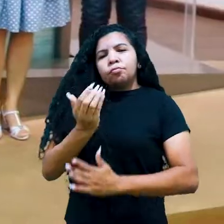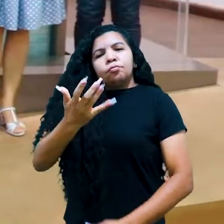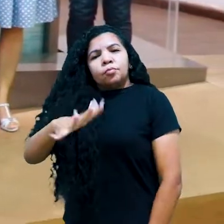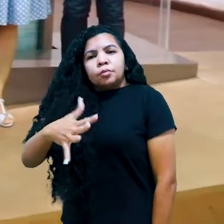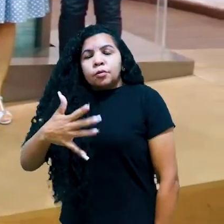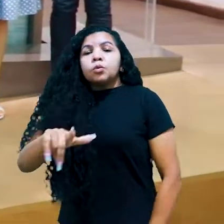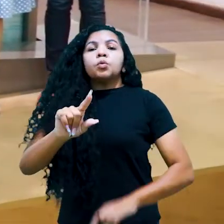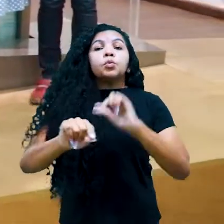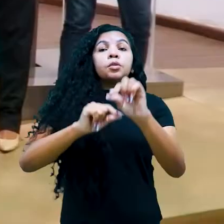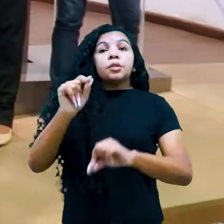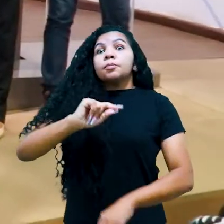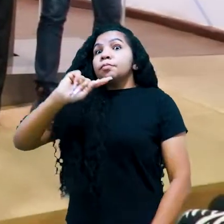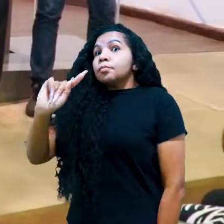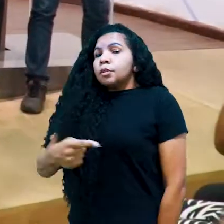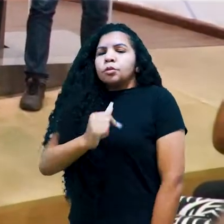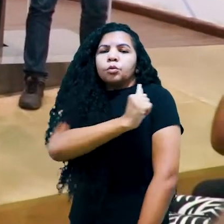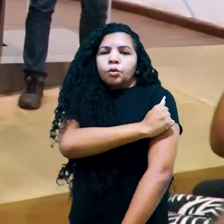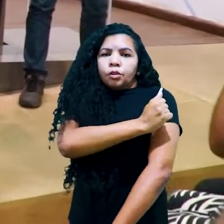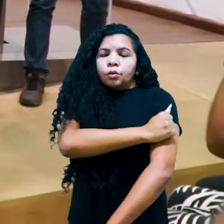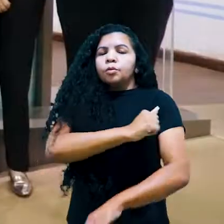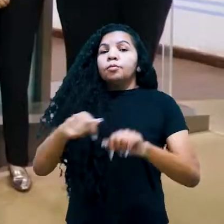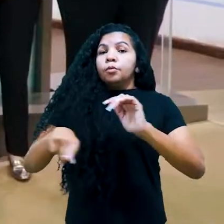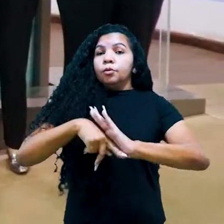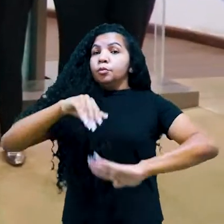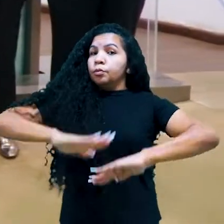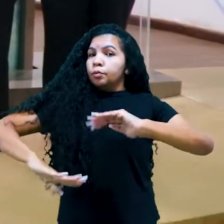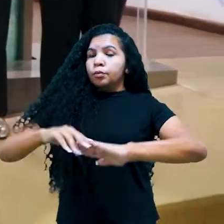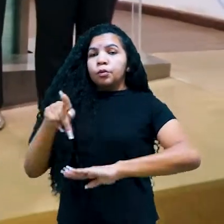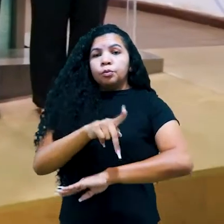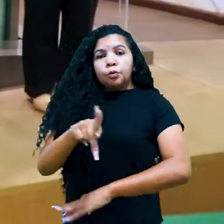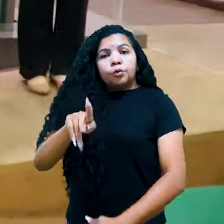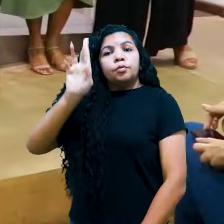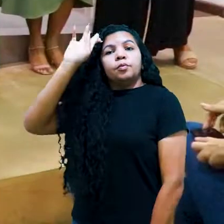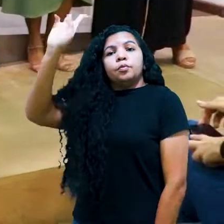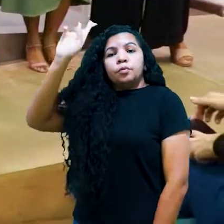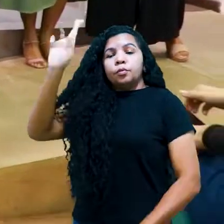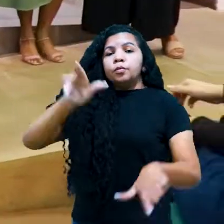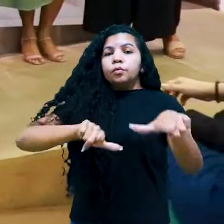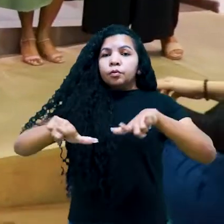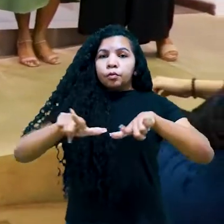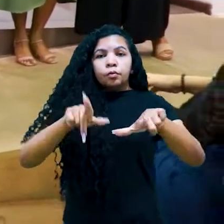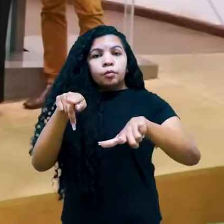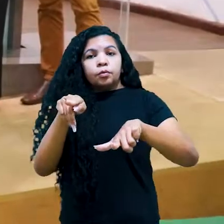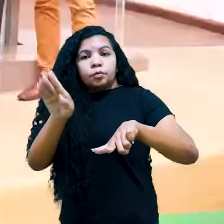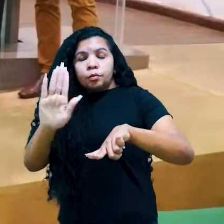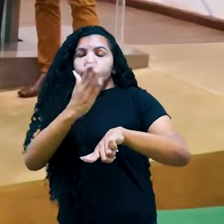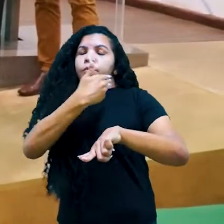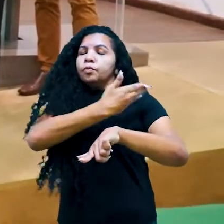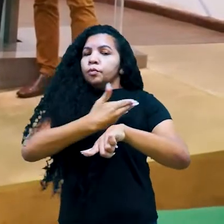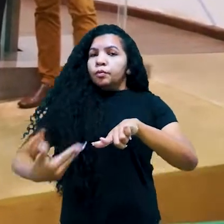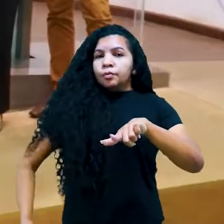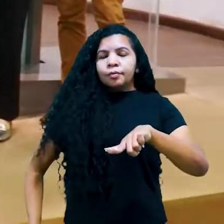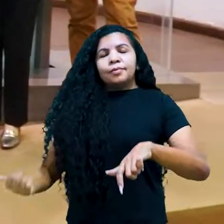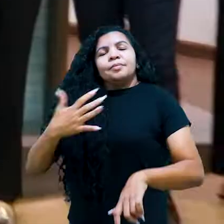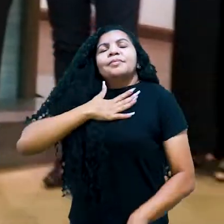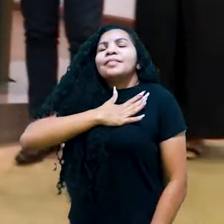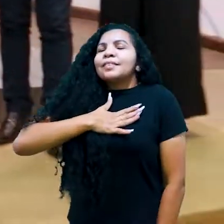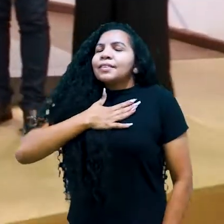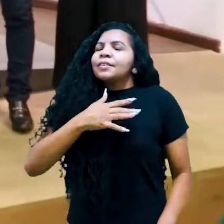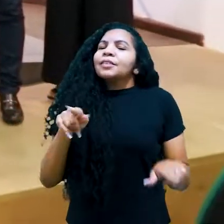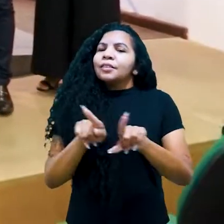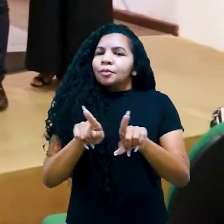aprovou aproximadamente mil alunos sendo dedicada para professores e gestores da rede pública nós somos muito felizes